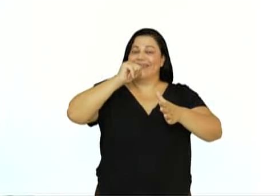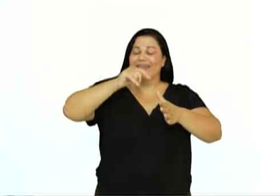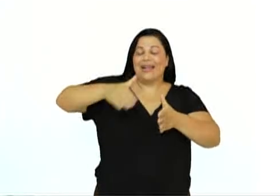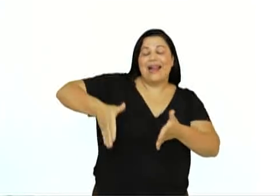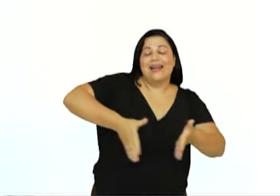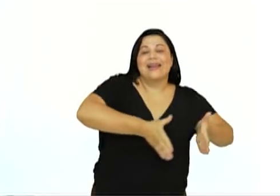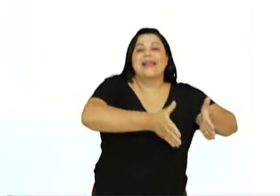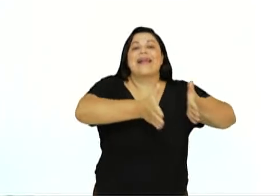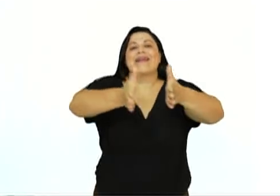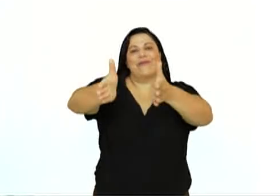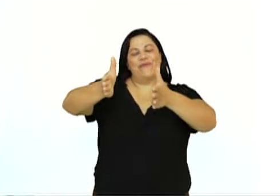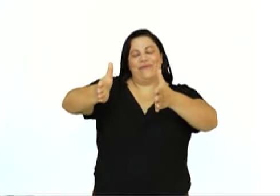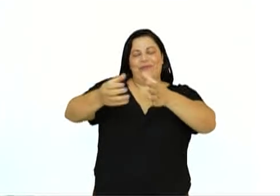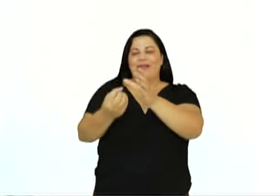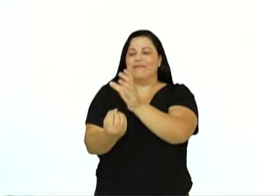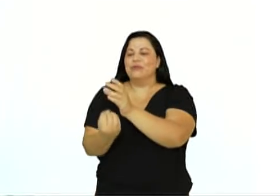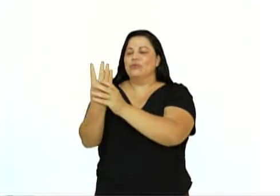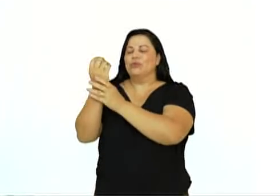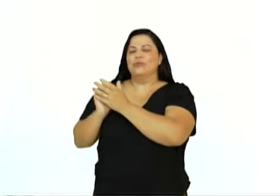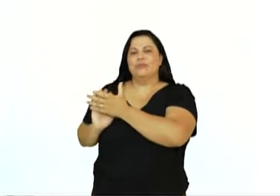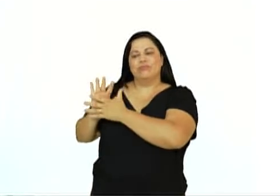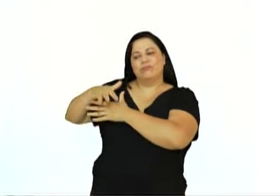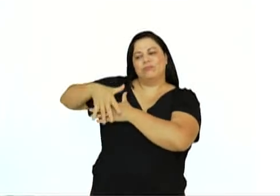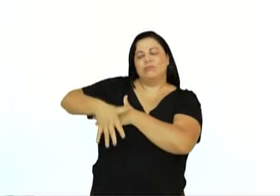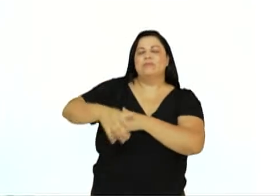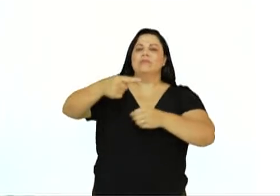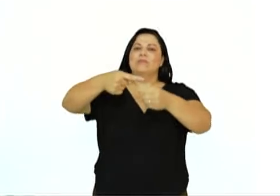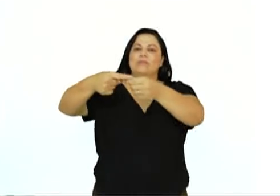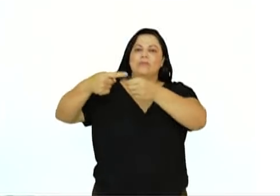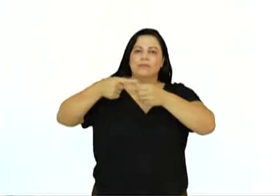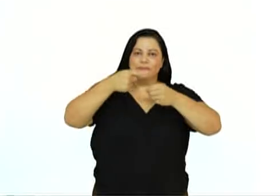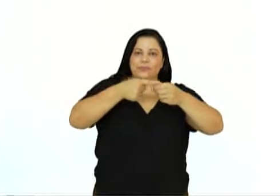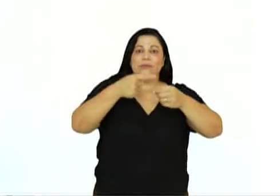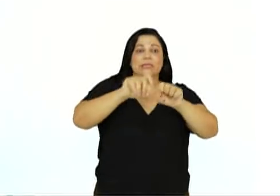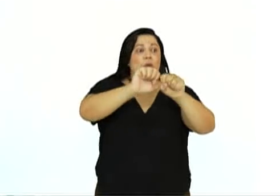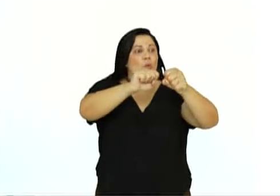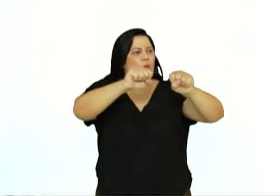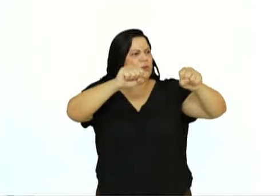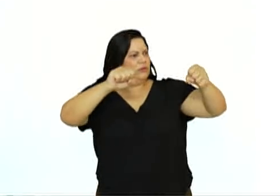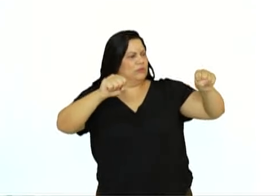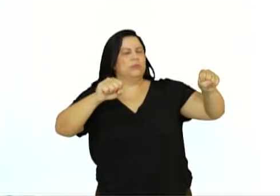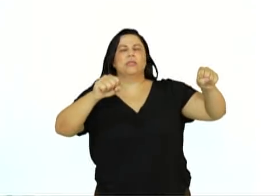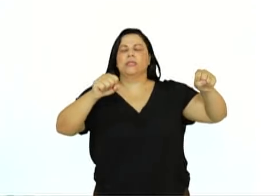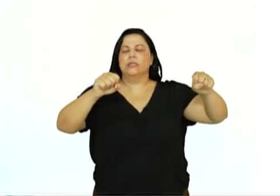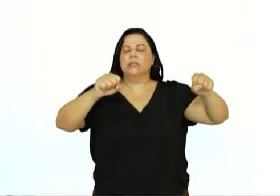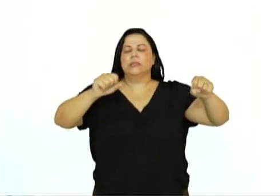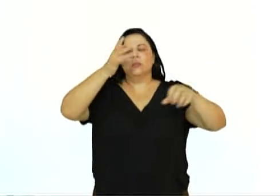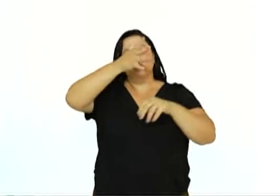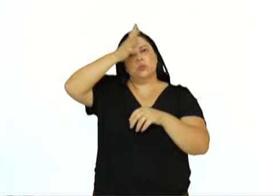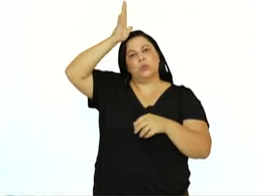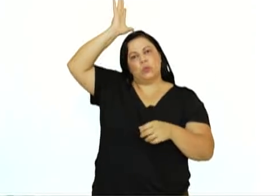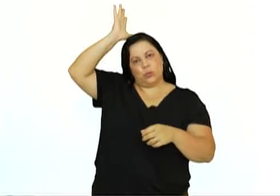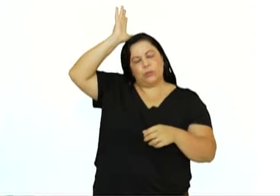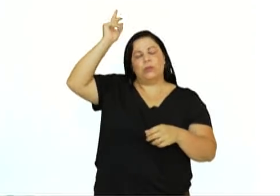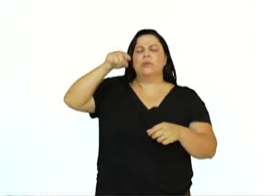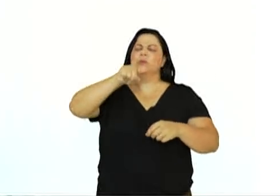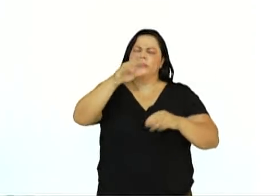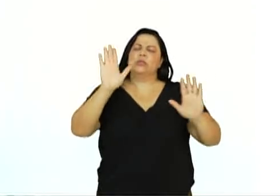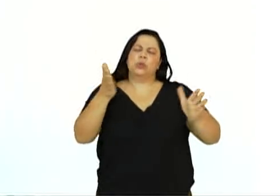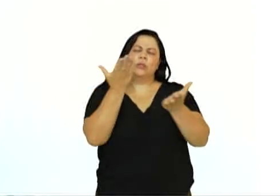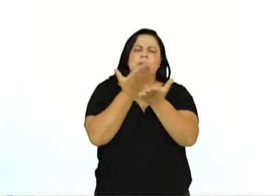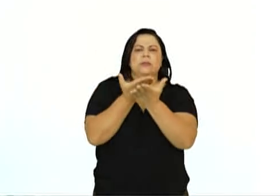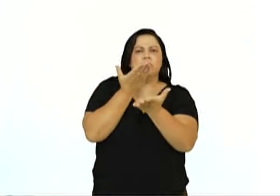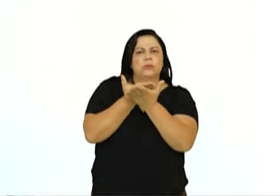dos poços, das nascentes até as cidades, né? Com a expansão do Império Romano, essa expansão que vocês estudaram com o professor Roberto, que a